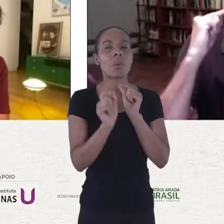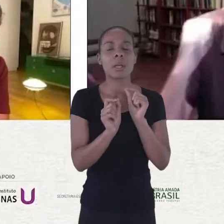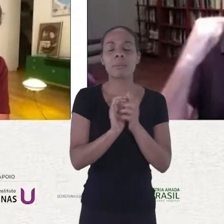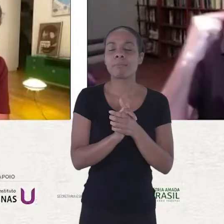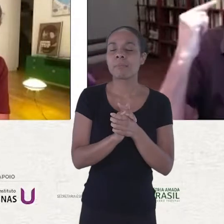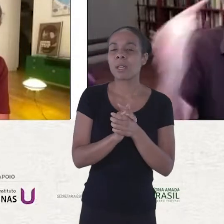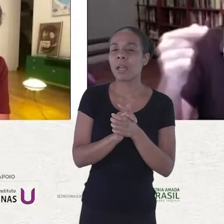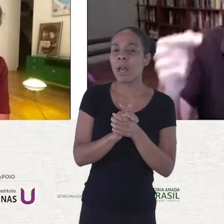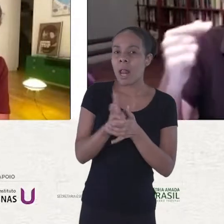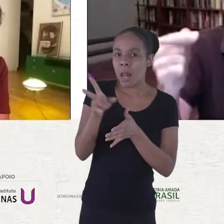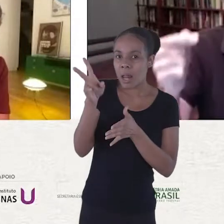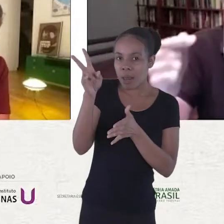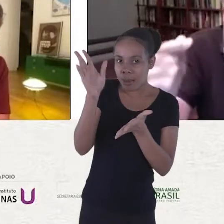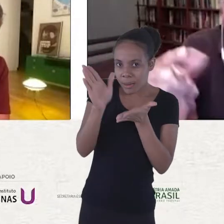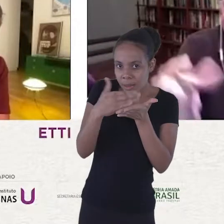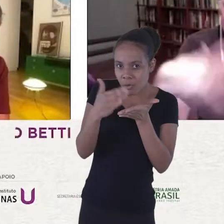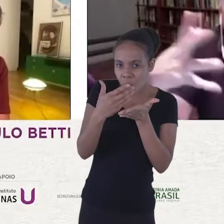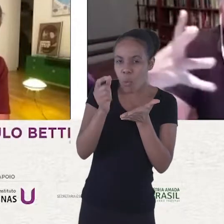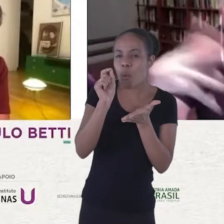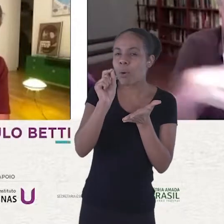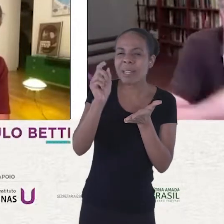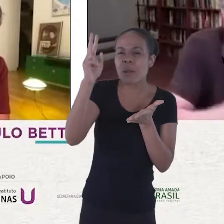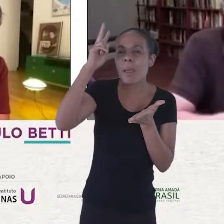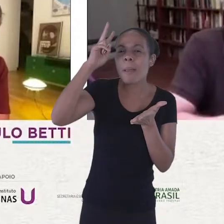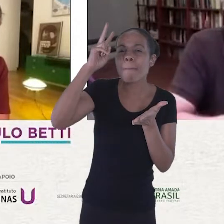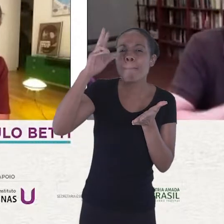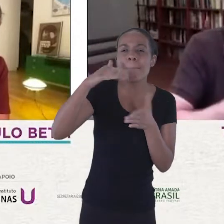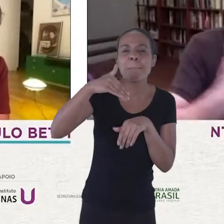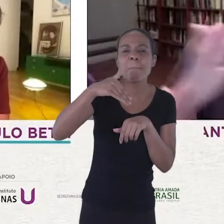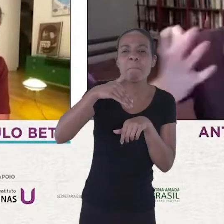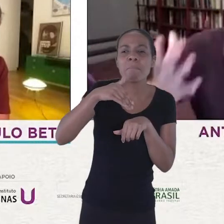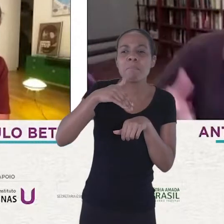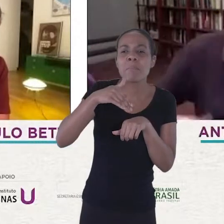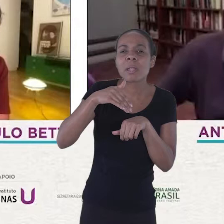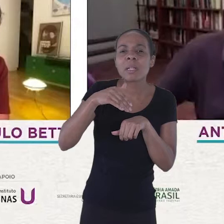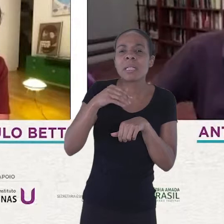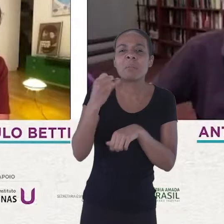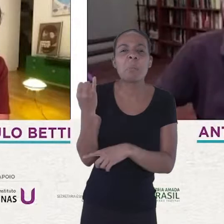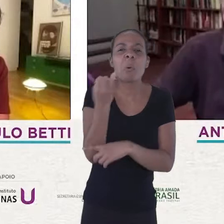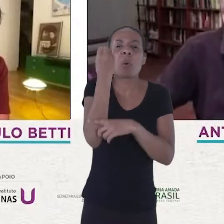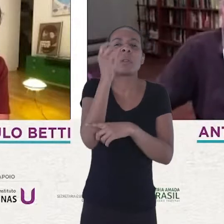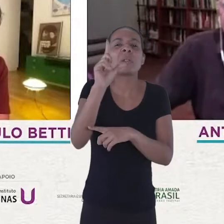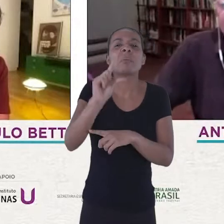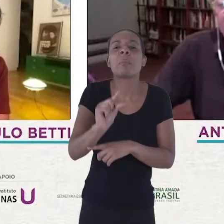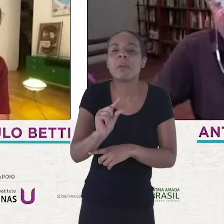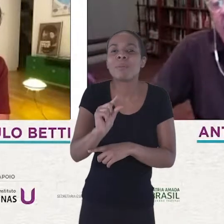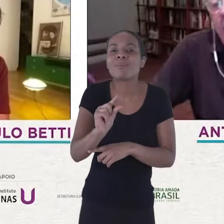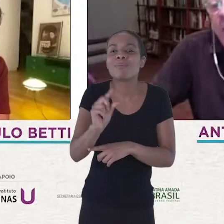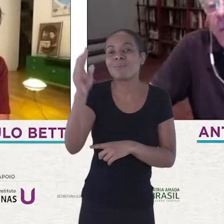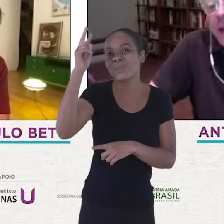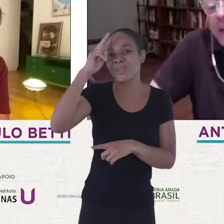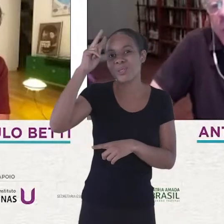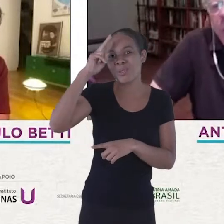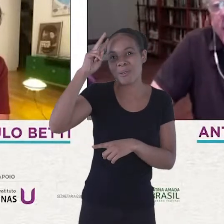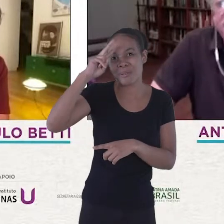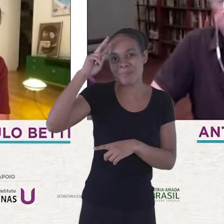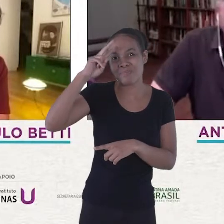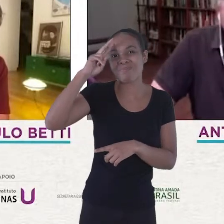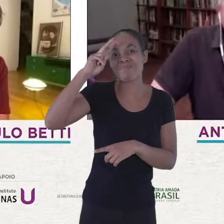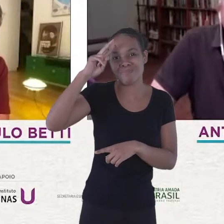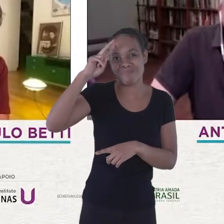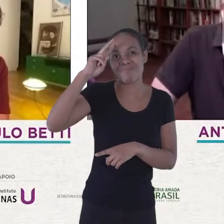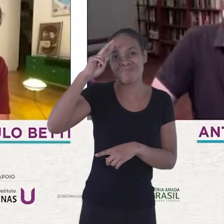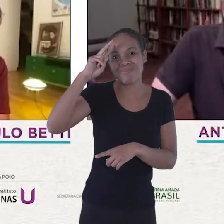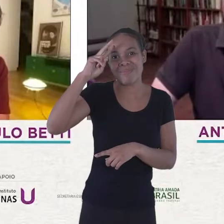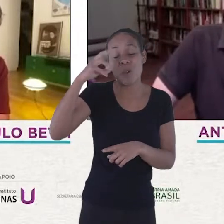É mais importante até como, é o jeito que você conta essa história. E me bateu muito essa